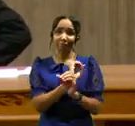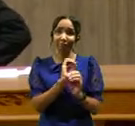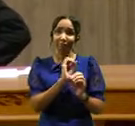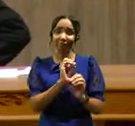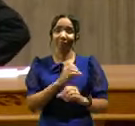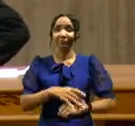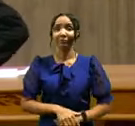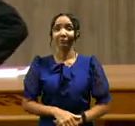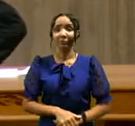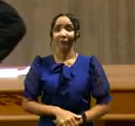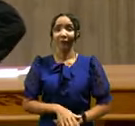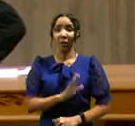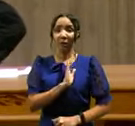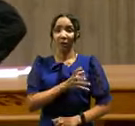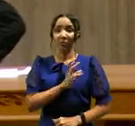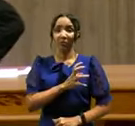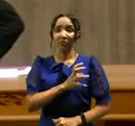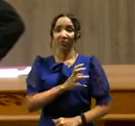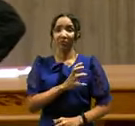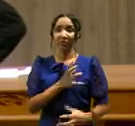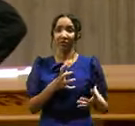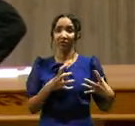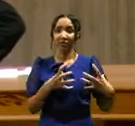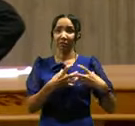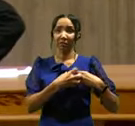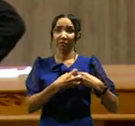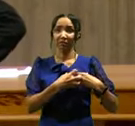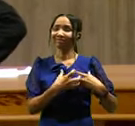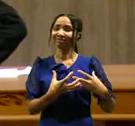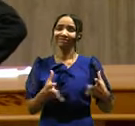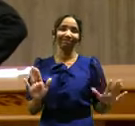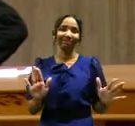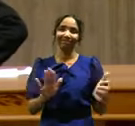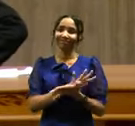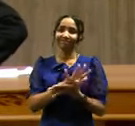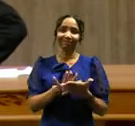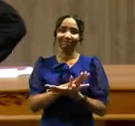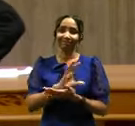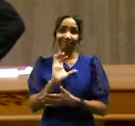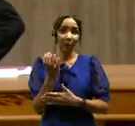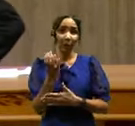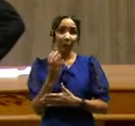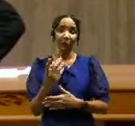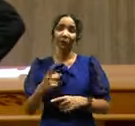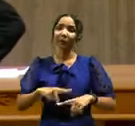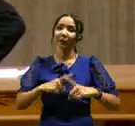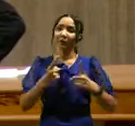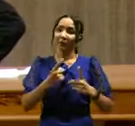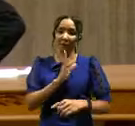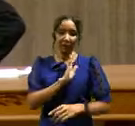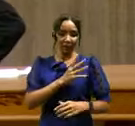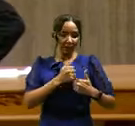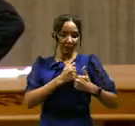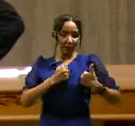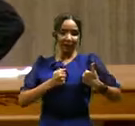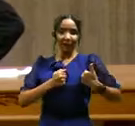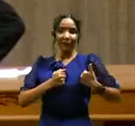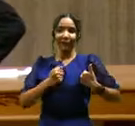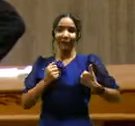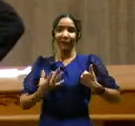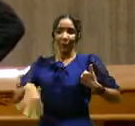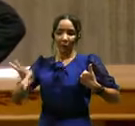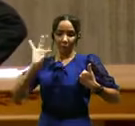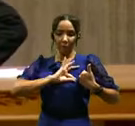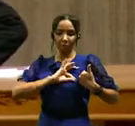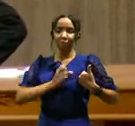nada só tem um que caiu em Boa terra mas olhe bem observem bem uma